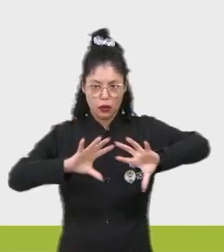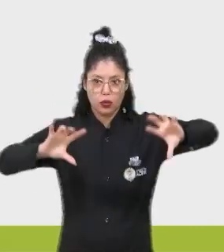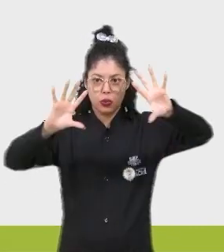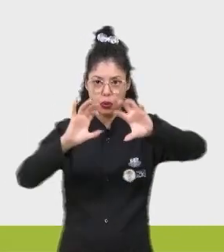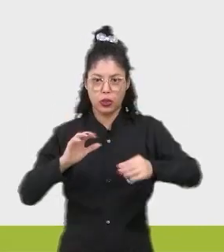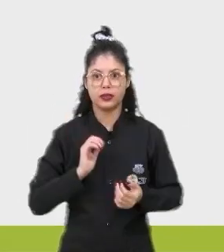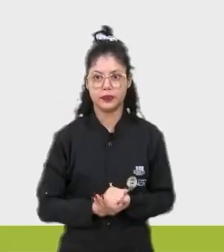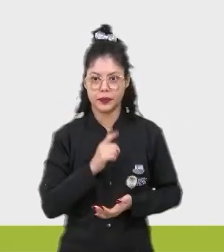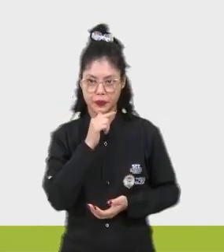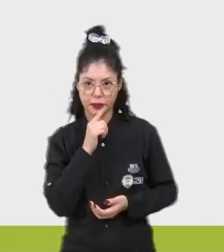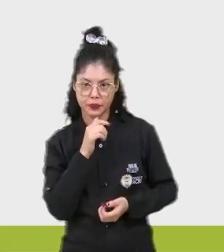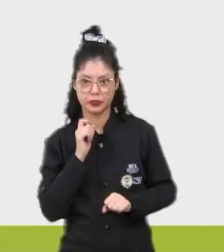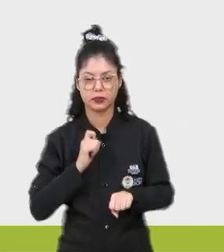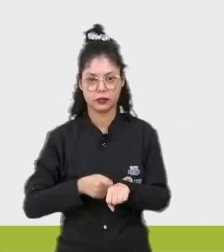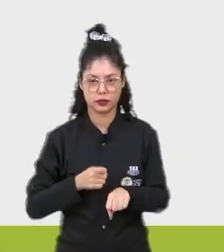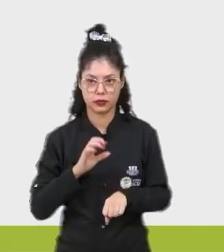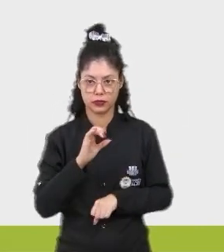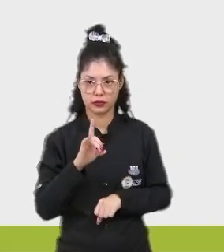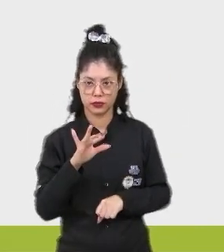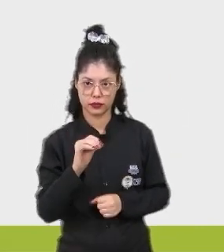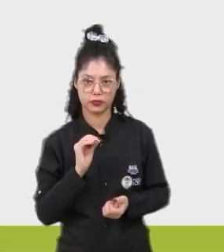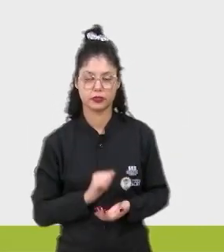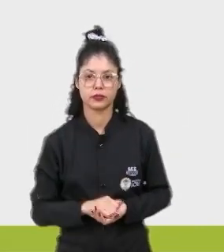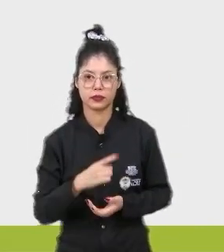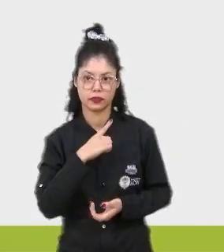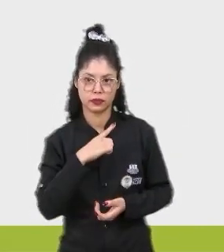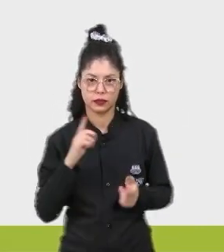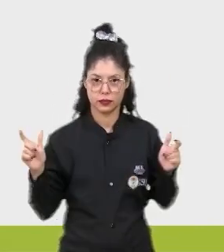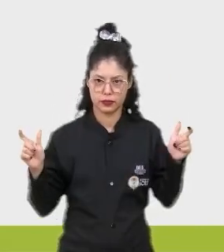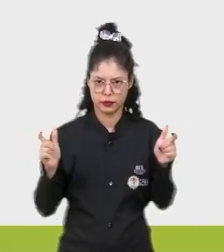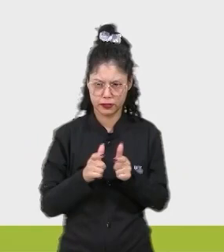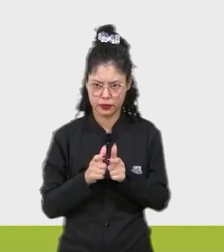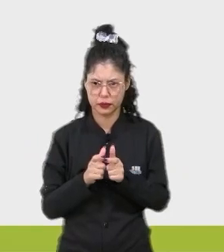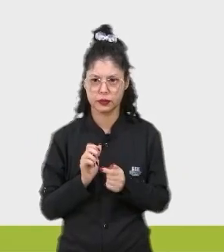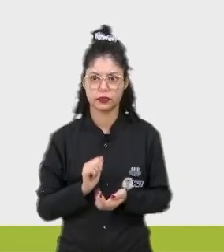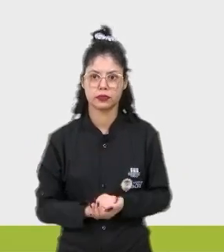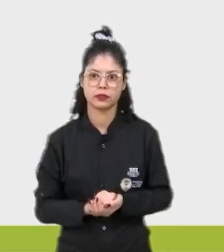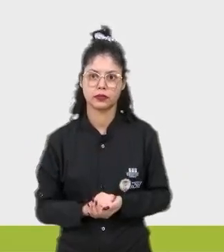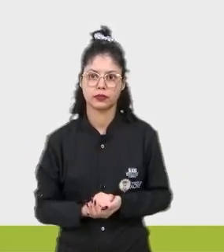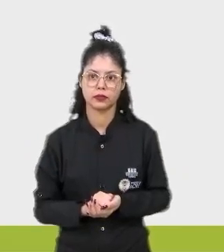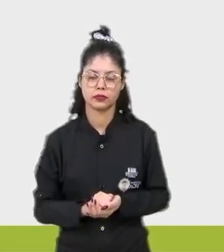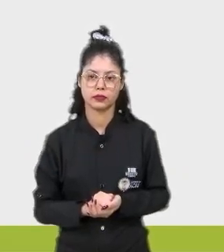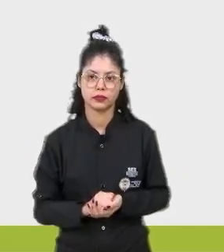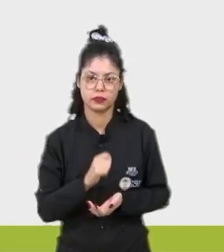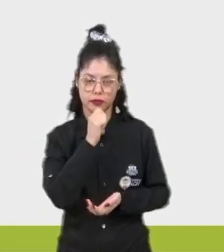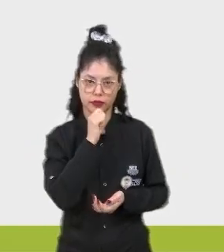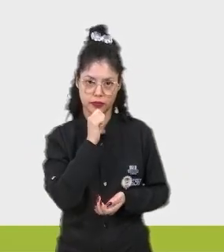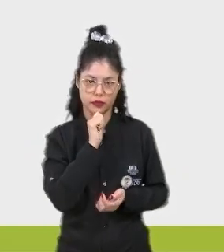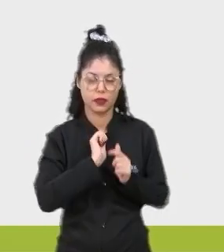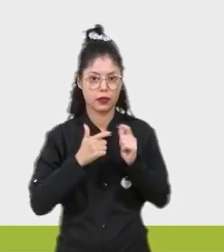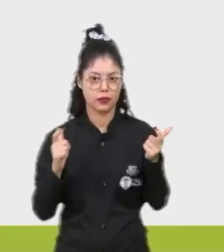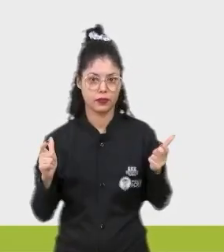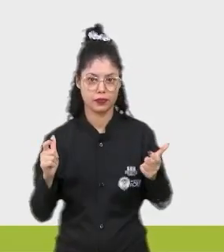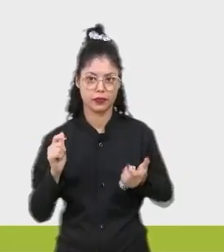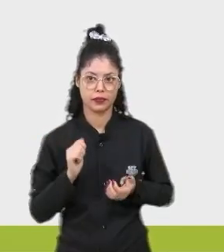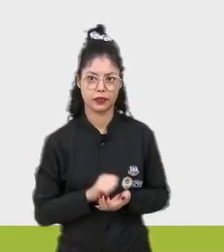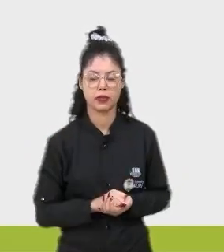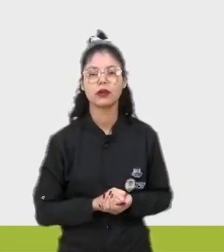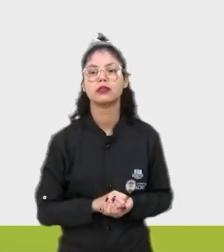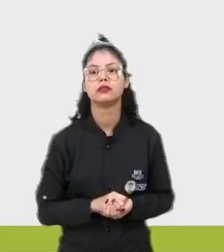líquido e sólido. No gasoso, a velocidade de propagação ela é menor e no sólido, a velocidade de propagação ela é